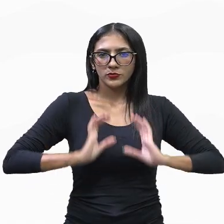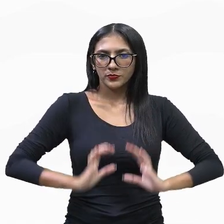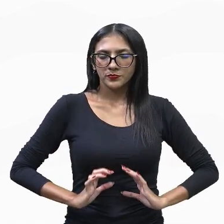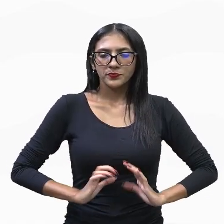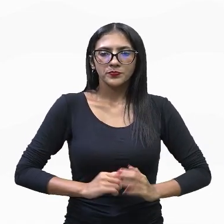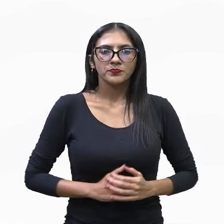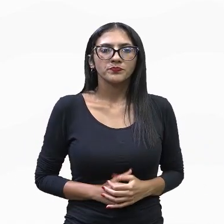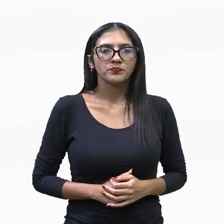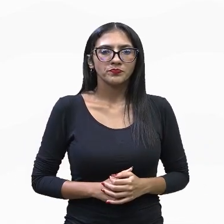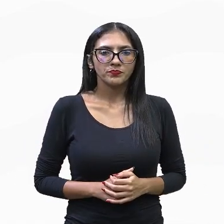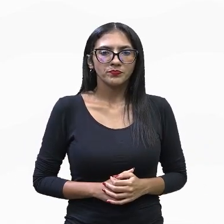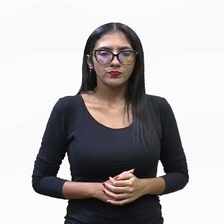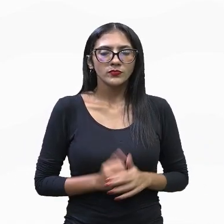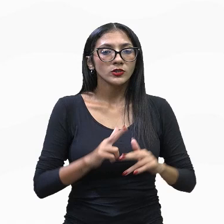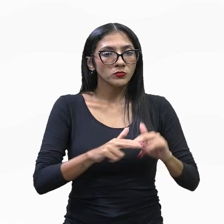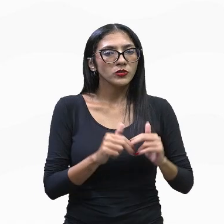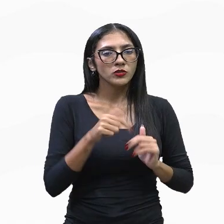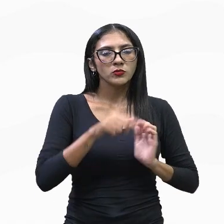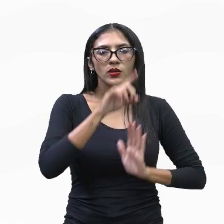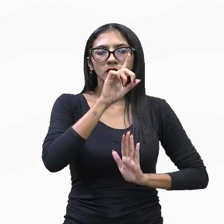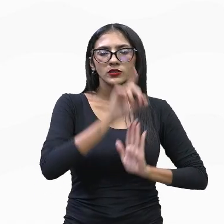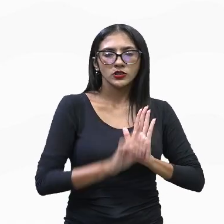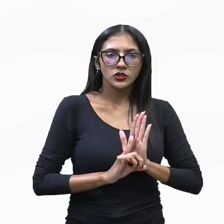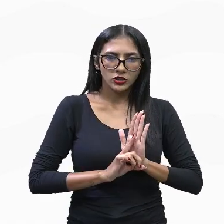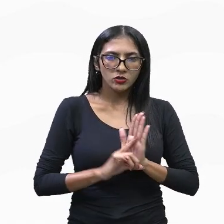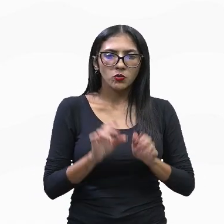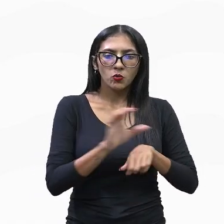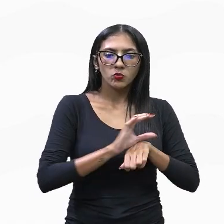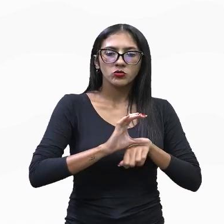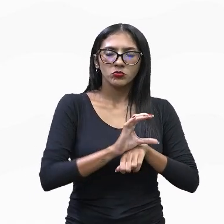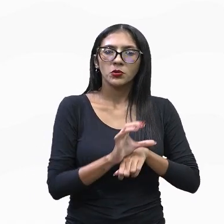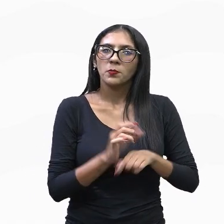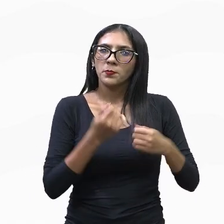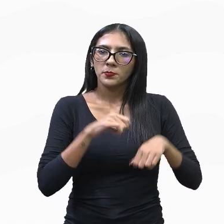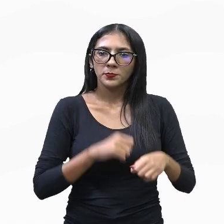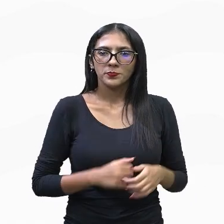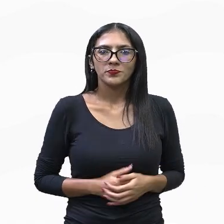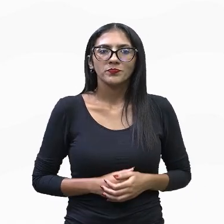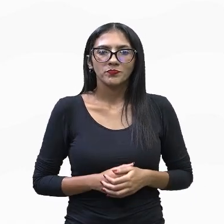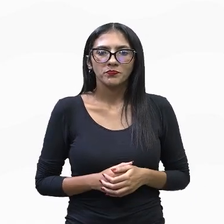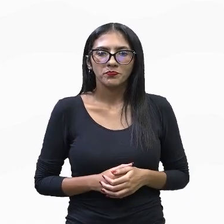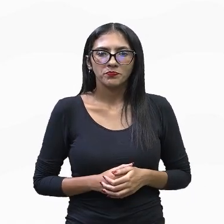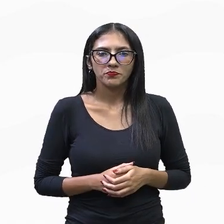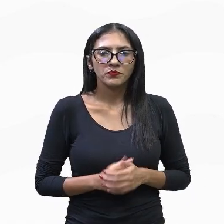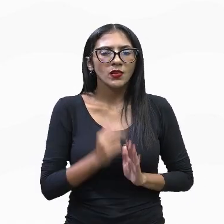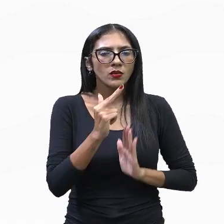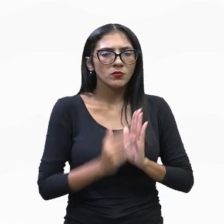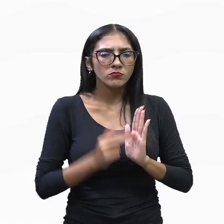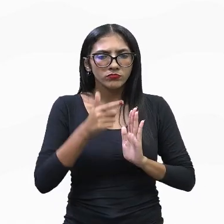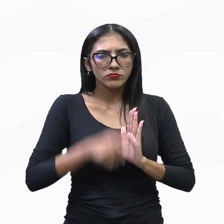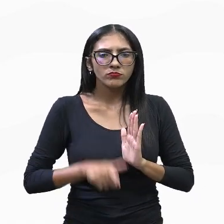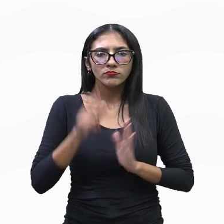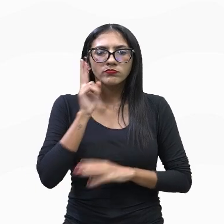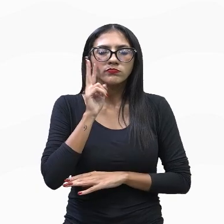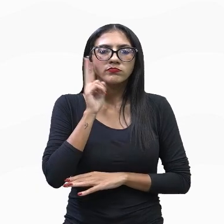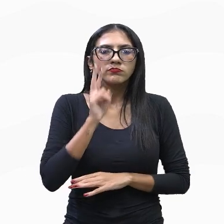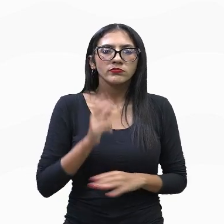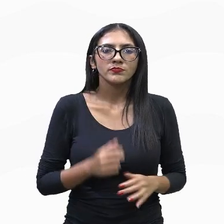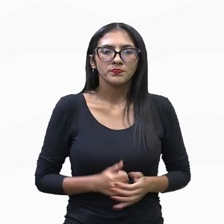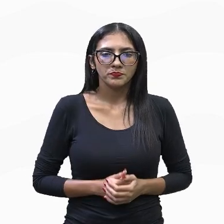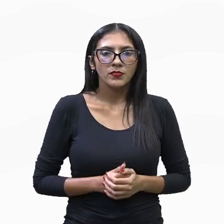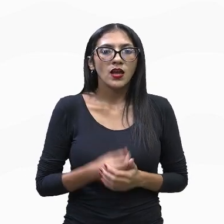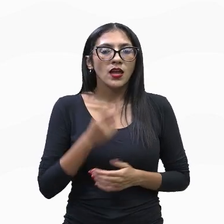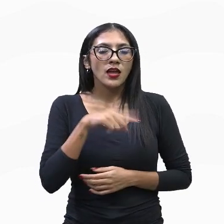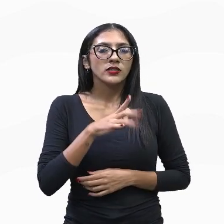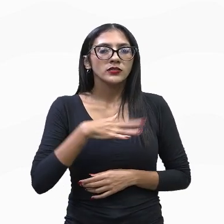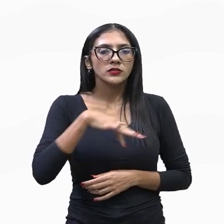direito constitucional, pessoal, ele vai através daí. Vamos reler aqui de novo. Direito constitucional. A área